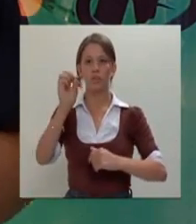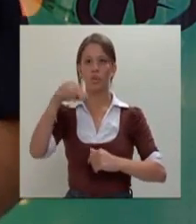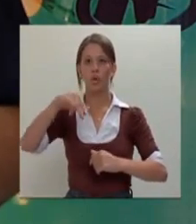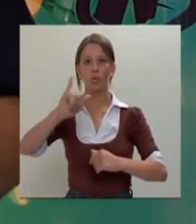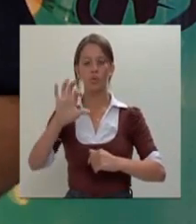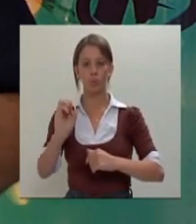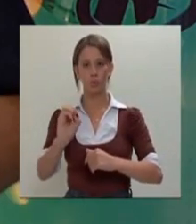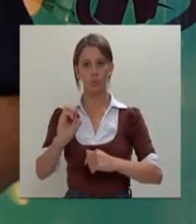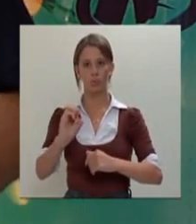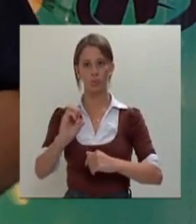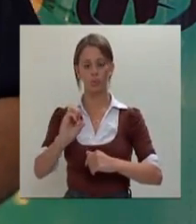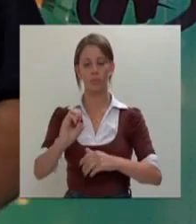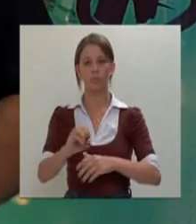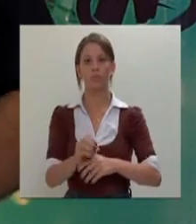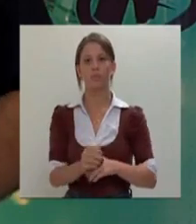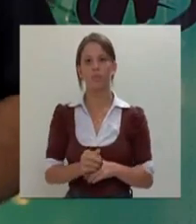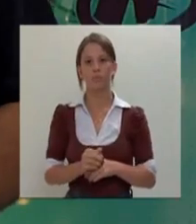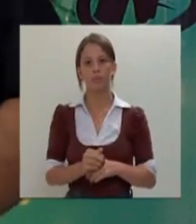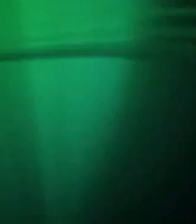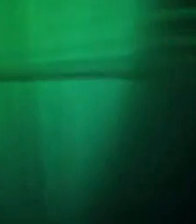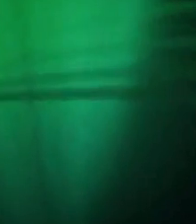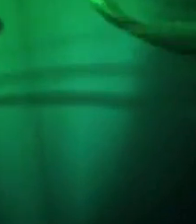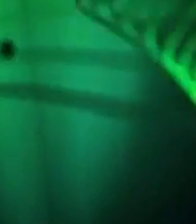Um beijo no coração de todos vocês. Tchau.